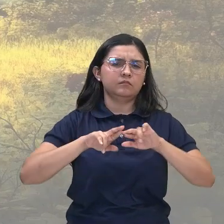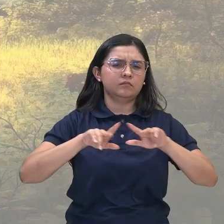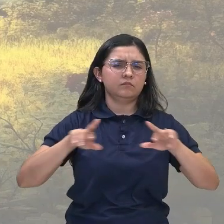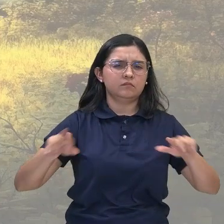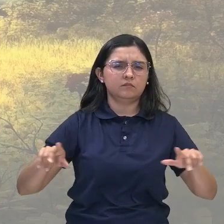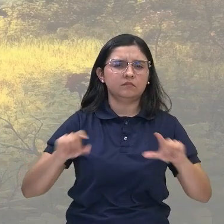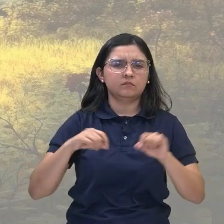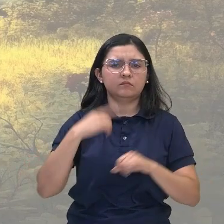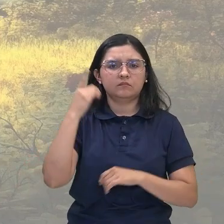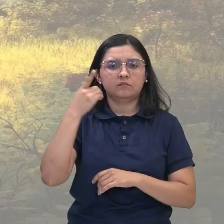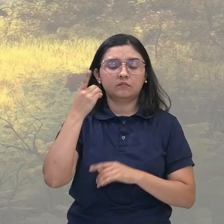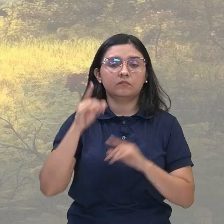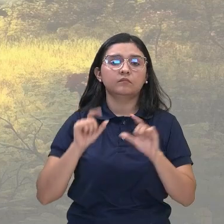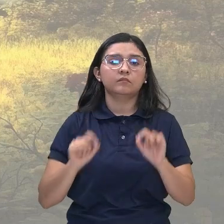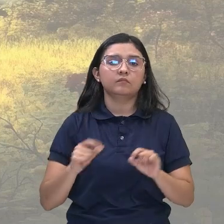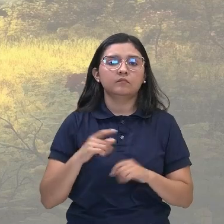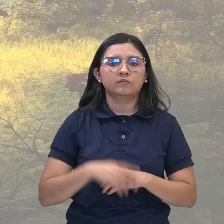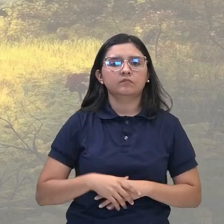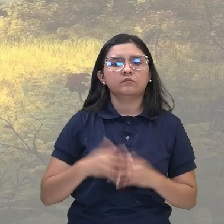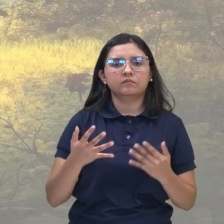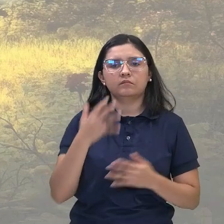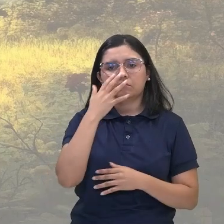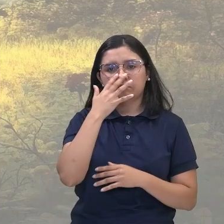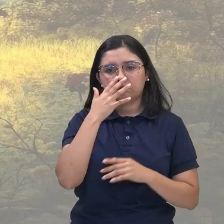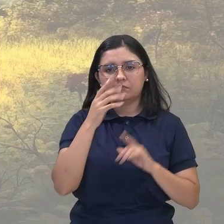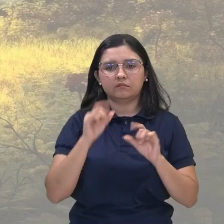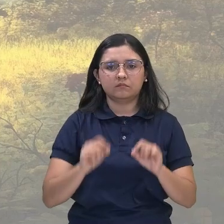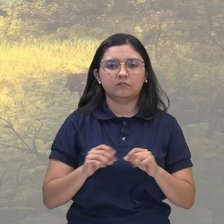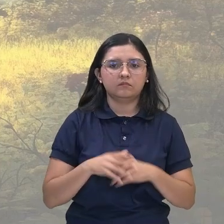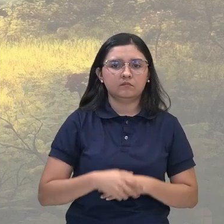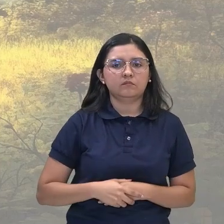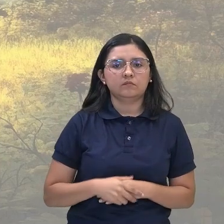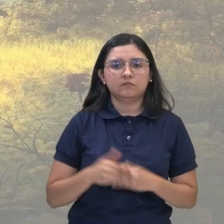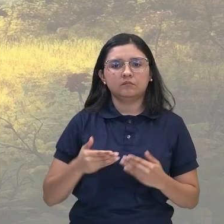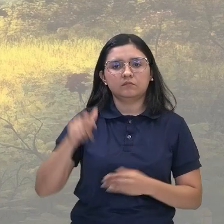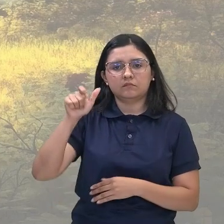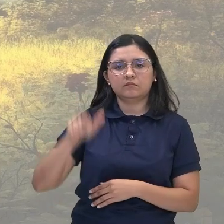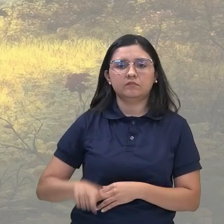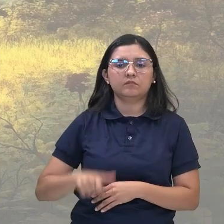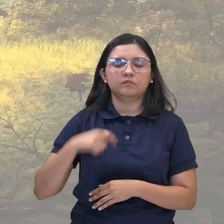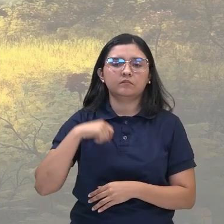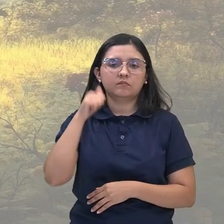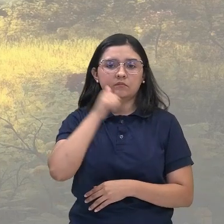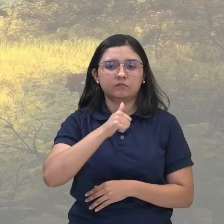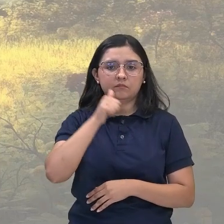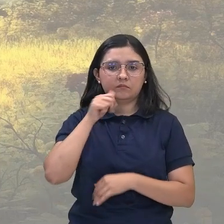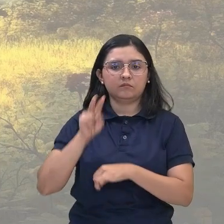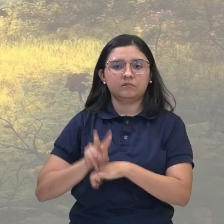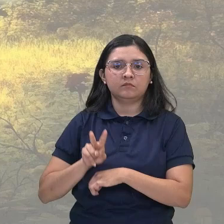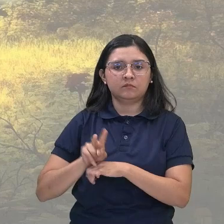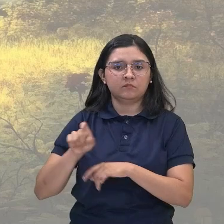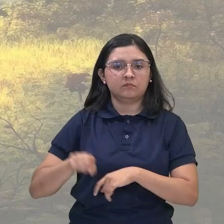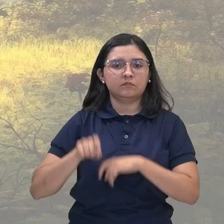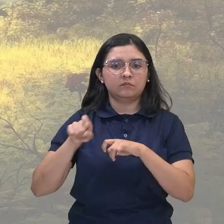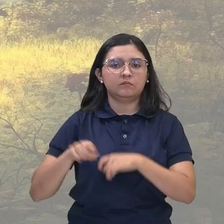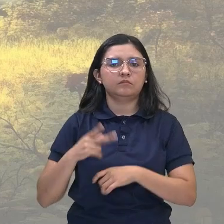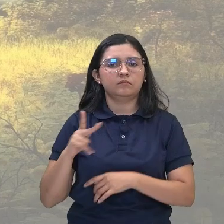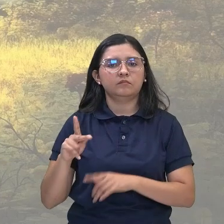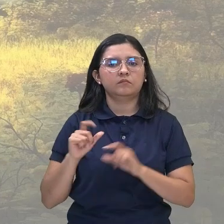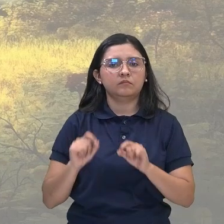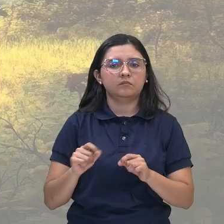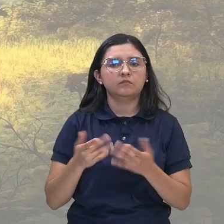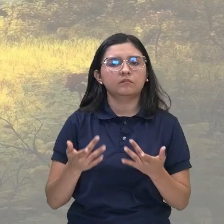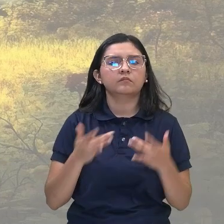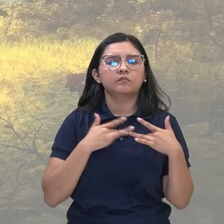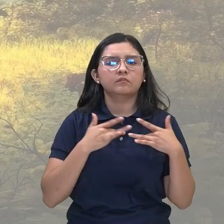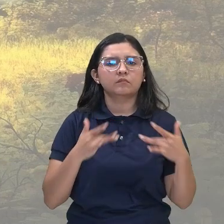da aventura, só apreço lhes dou, gentil pastora. Depois que teu afeto me segura,